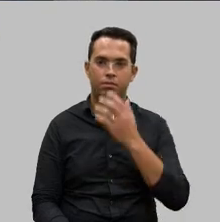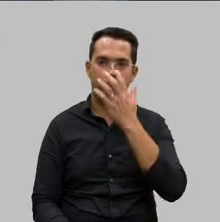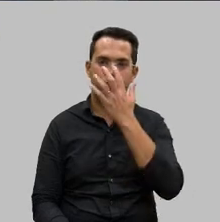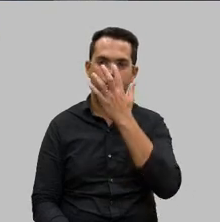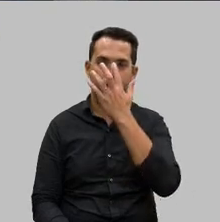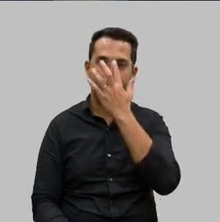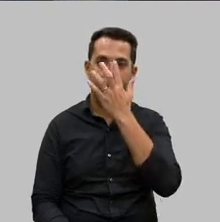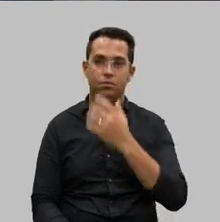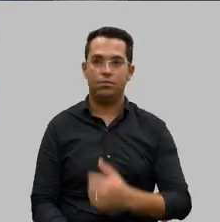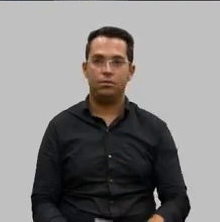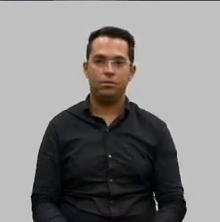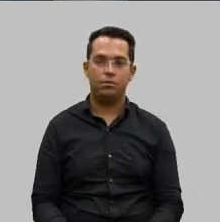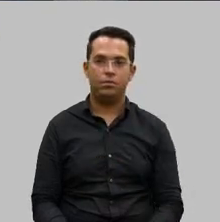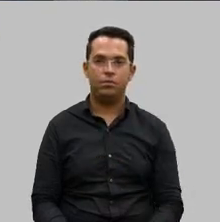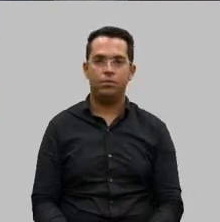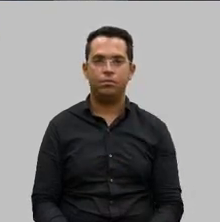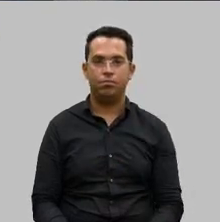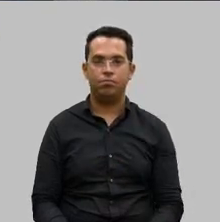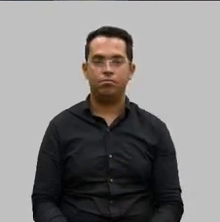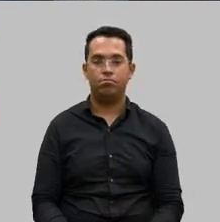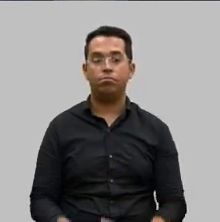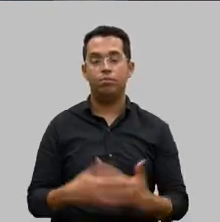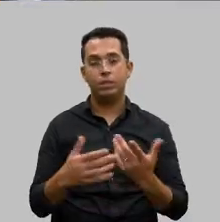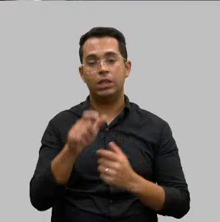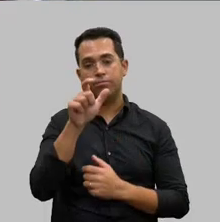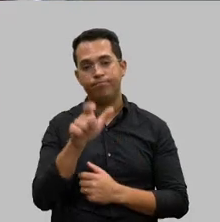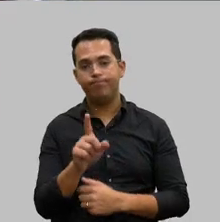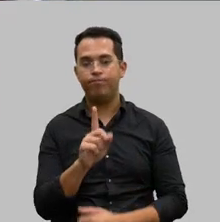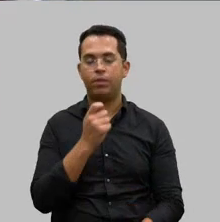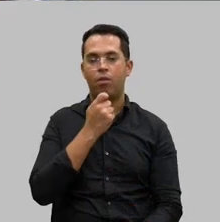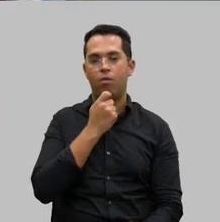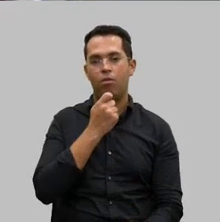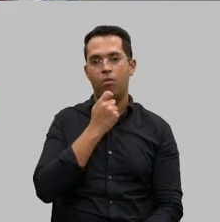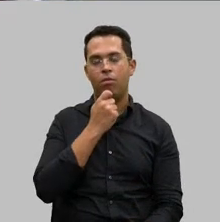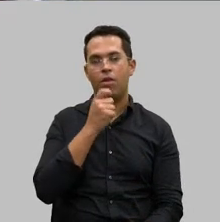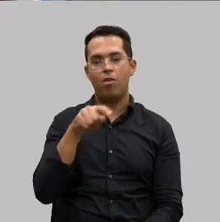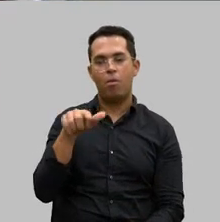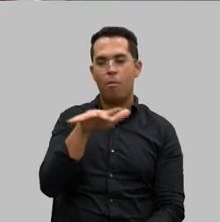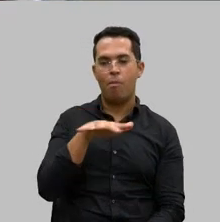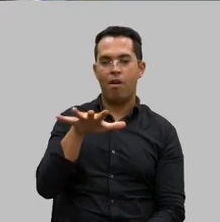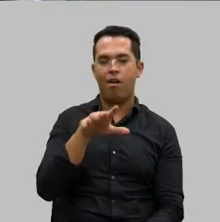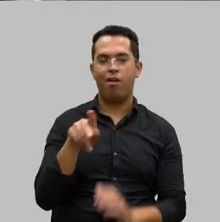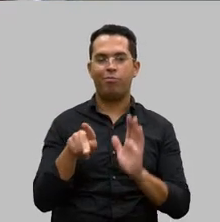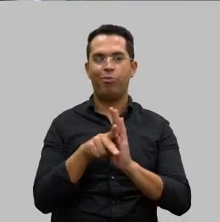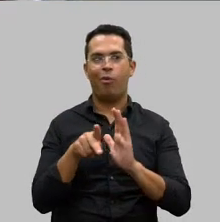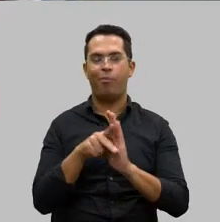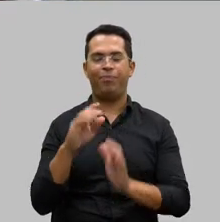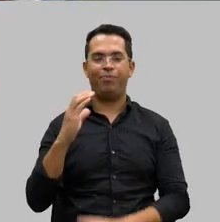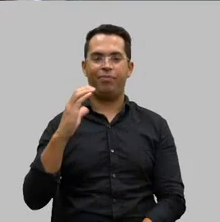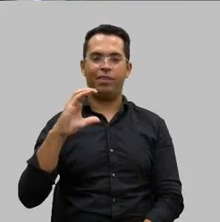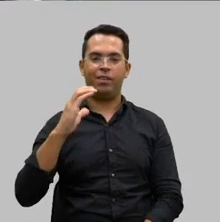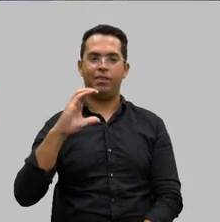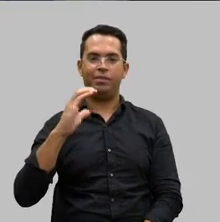a é para quem não conhece é uma área da ciência que é